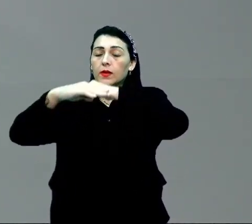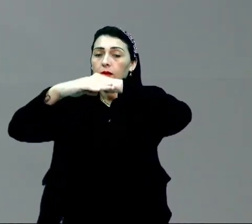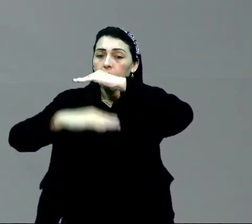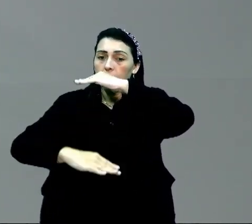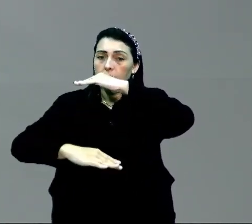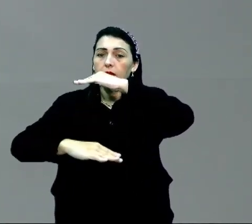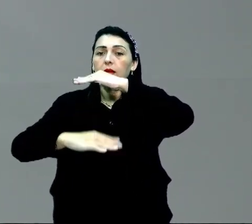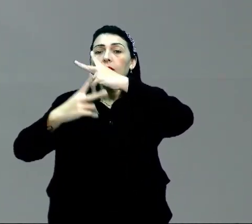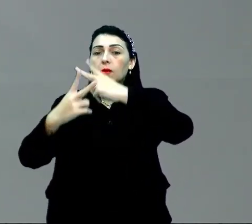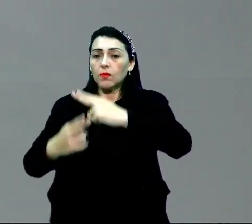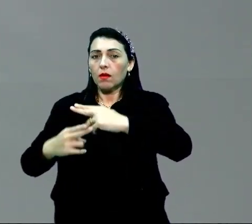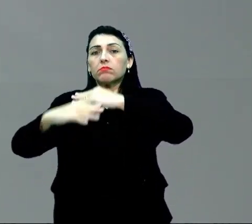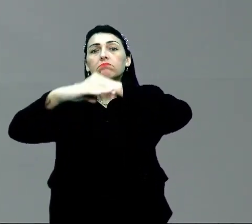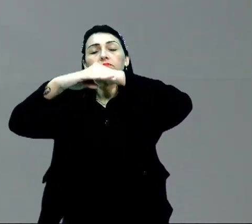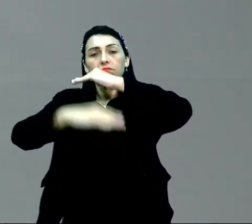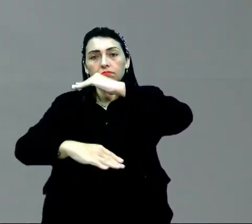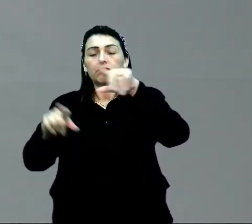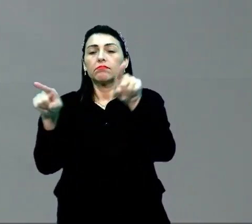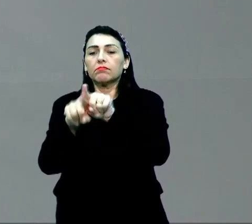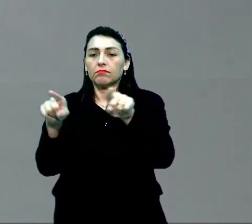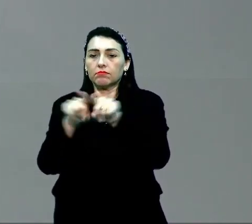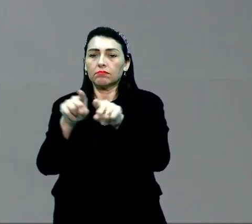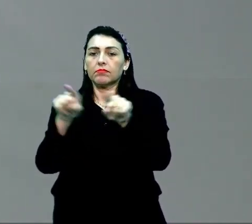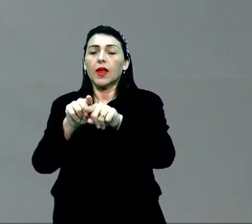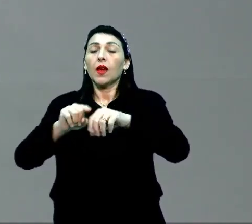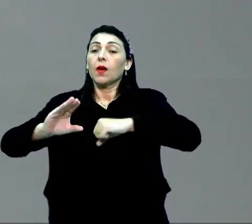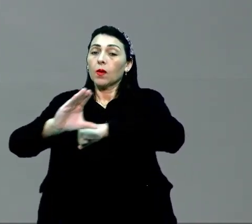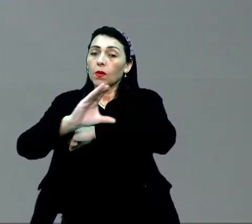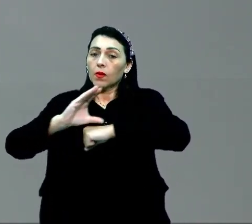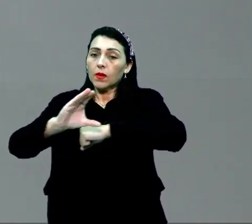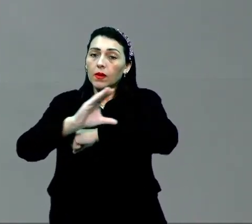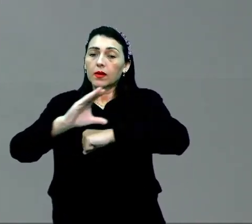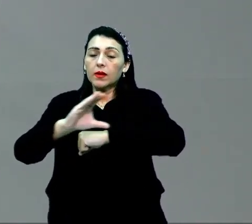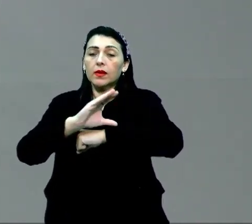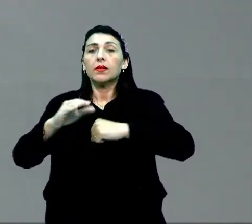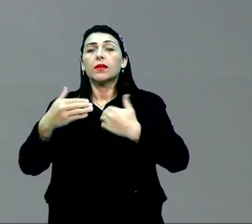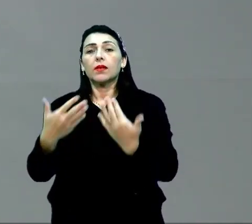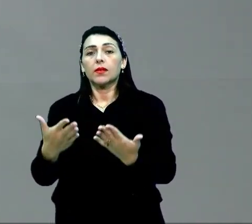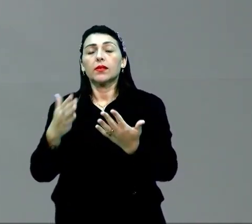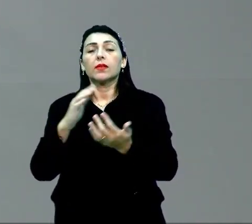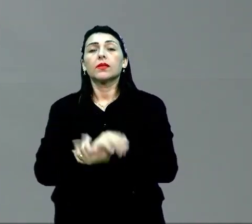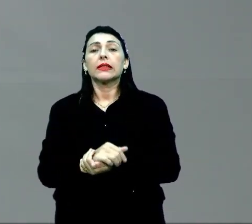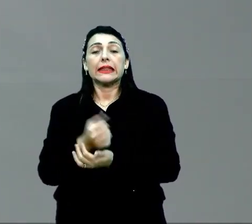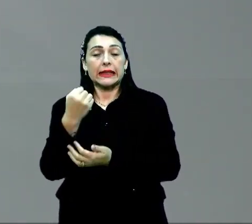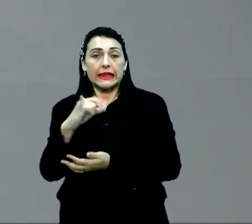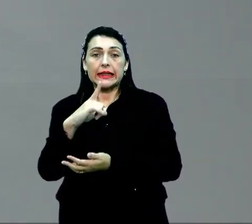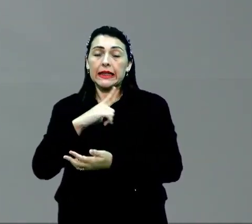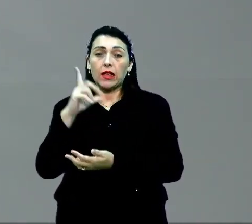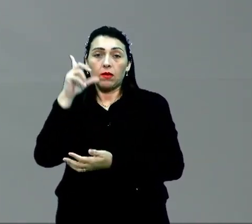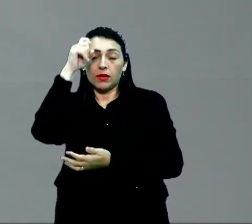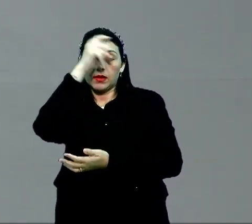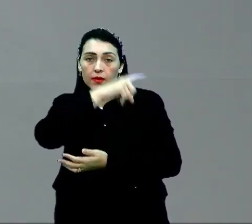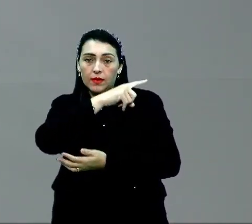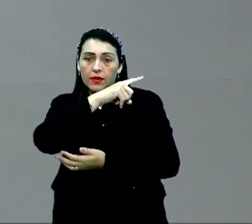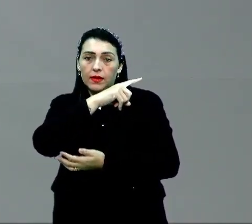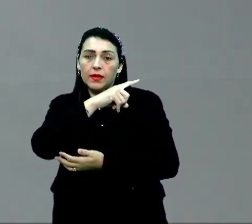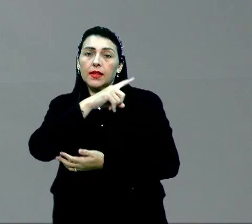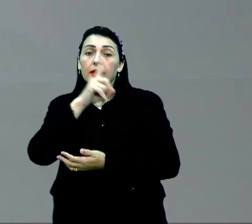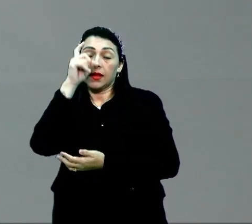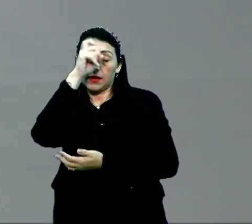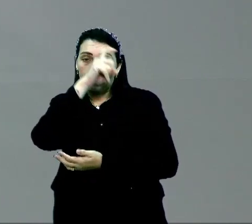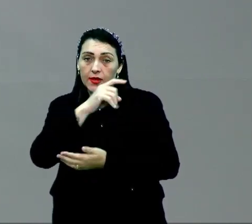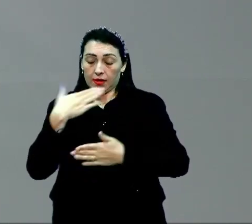desiguais na medida da sua desigualdade, que é um princípio da nossa Constituição, que é o da isonomia. Então, assim, se existe uma diferença, que é essa